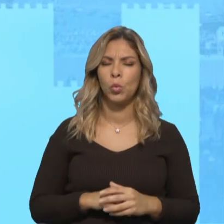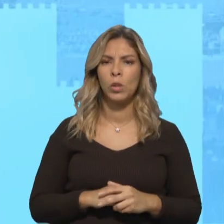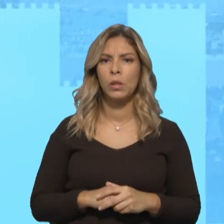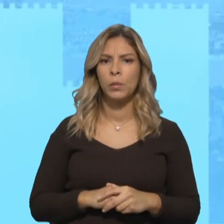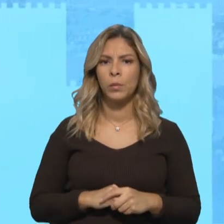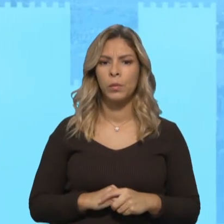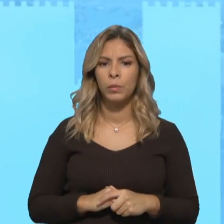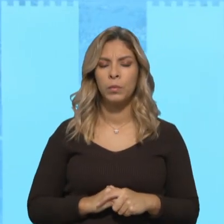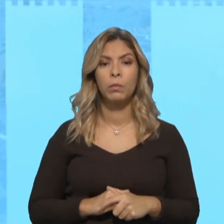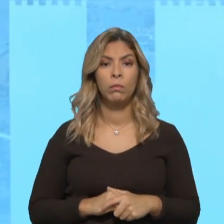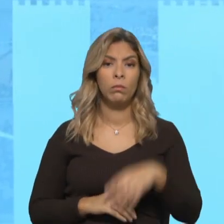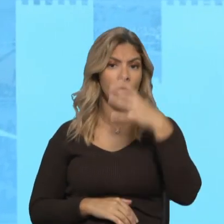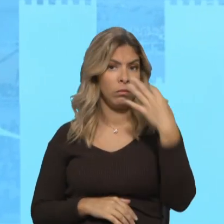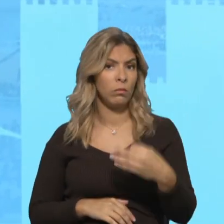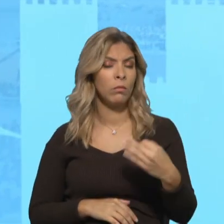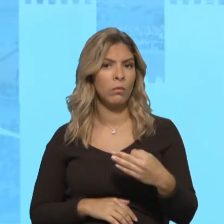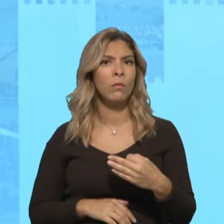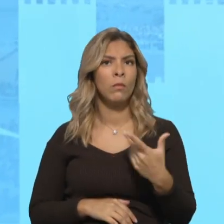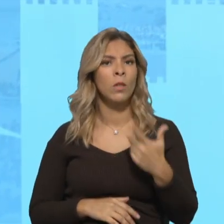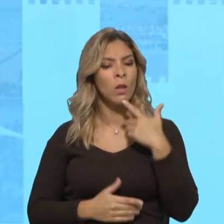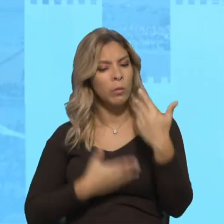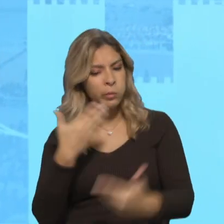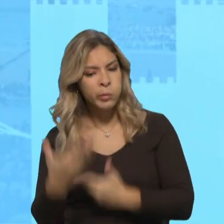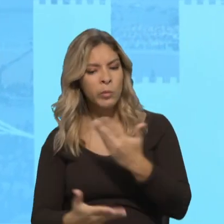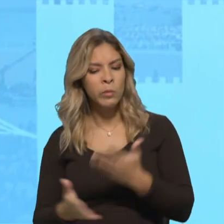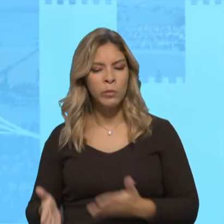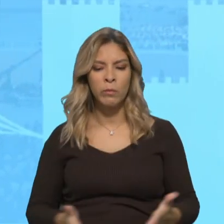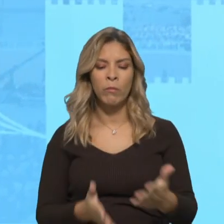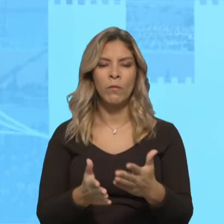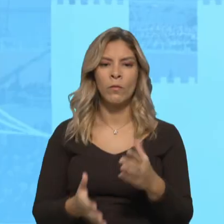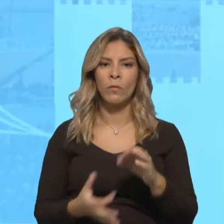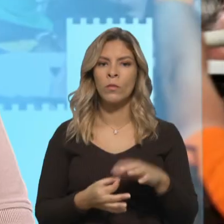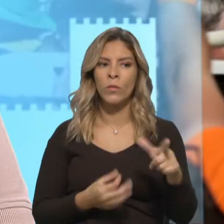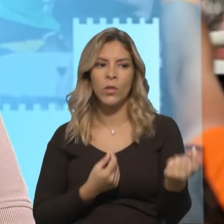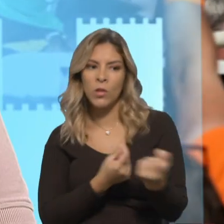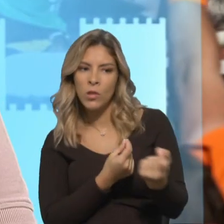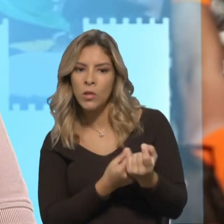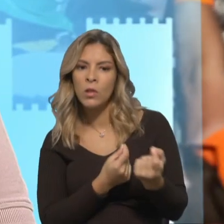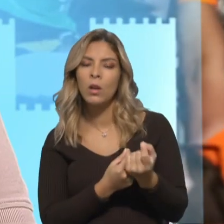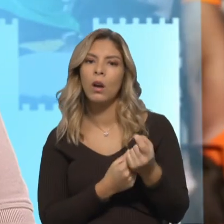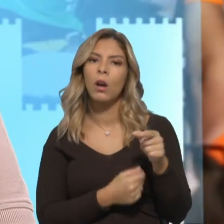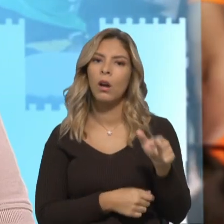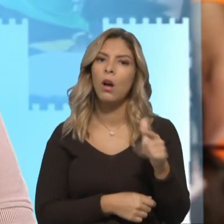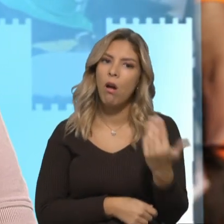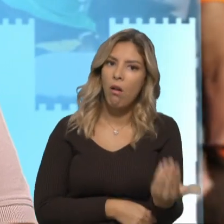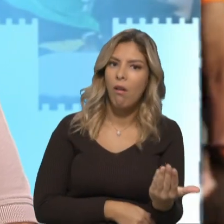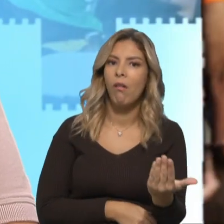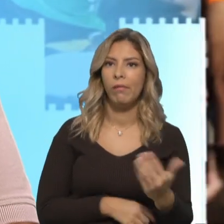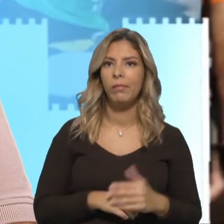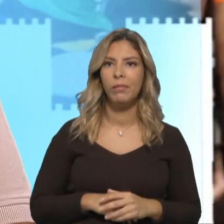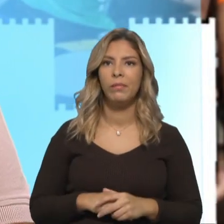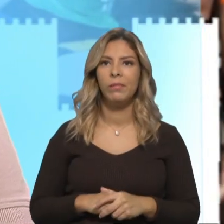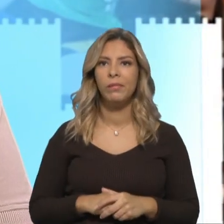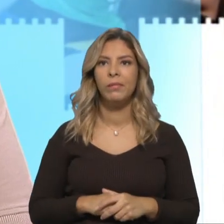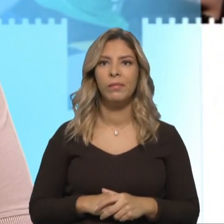como cristão, a fazer caminho também nesta realidade missionária e nesta proximidade a este carisma dos missionários da Consolata? Por